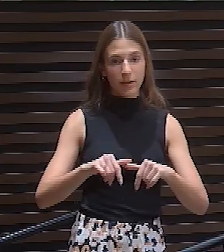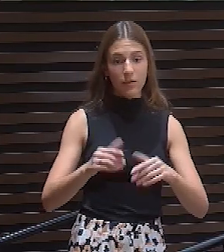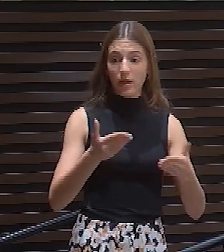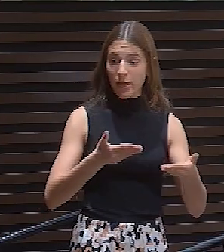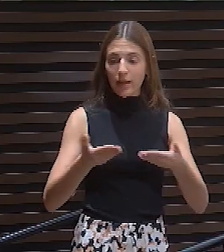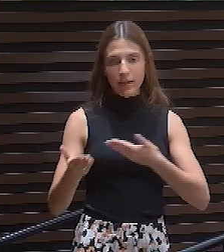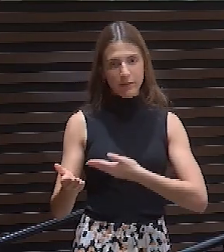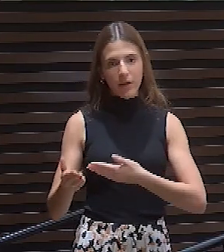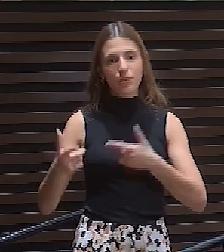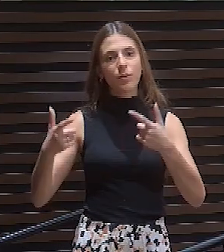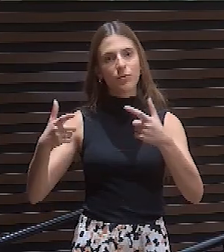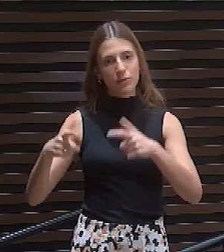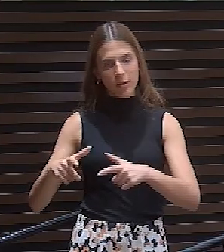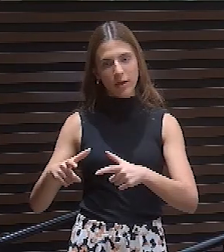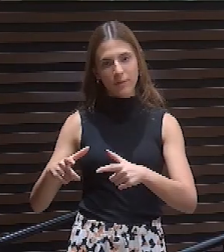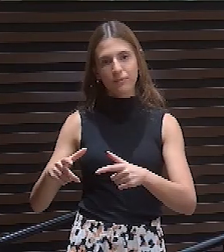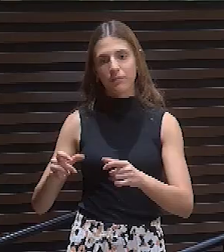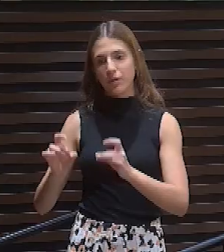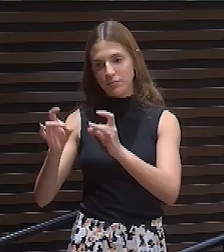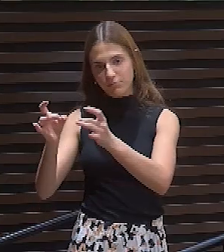e depositaram ali.